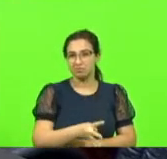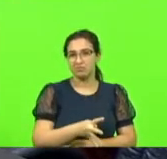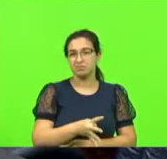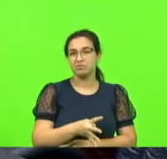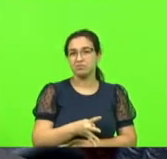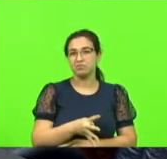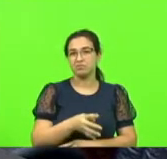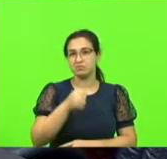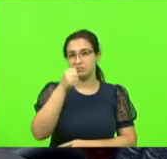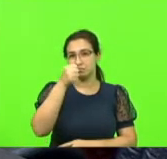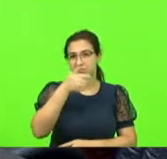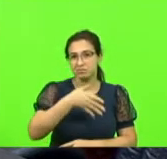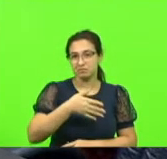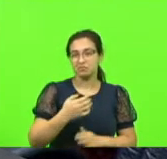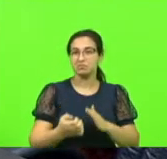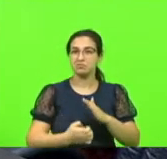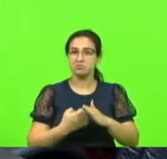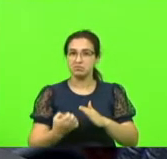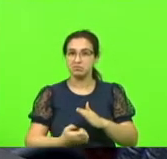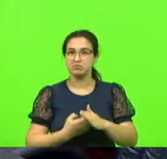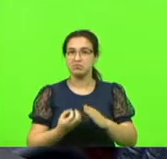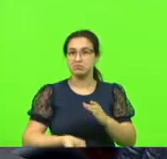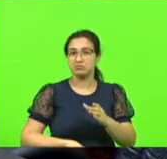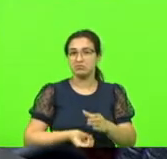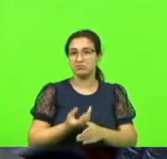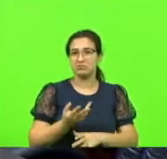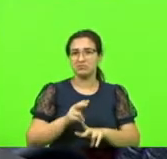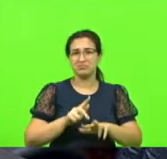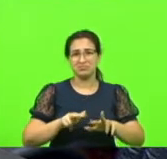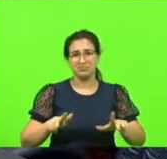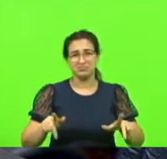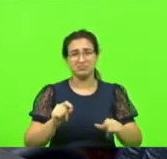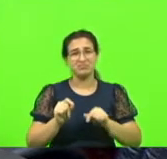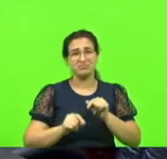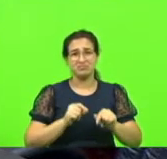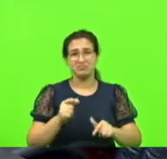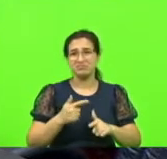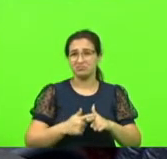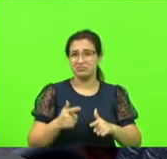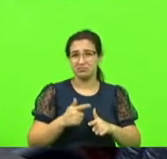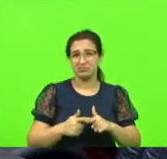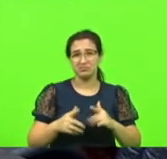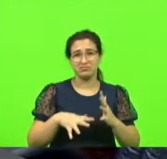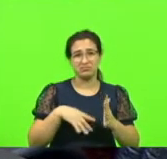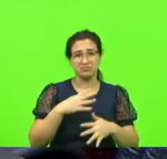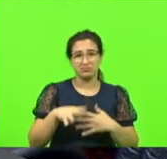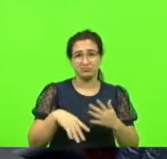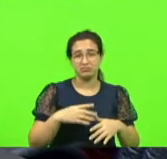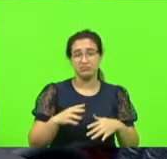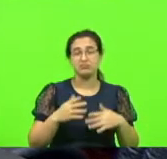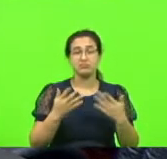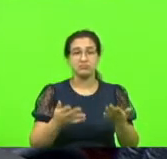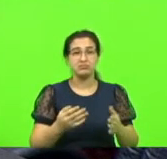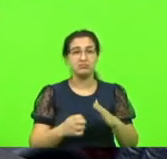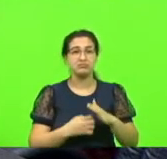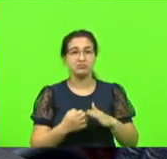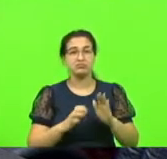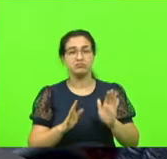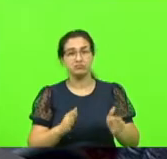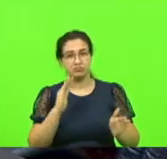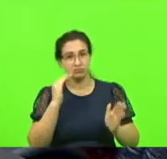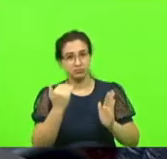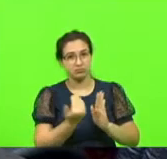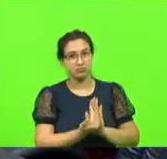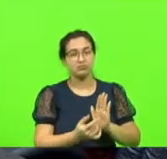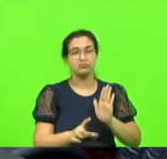a empresa, criou uma série de transtornos para a empresa, quando, na verdade, a empresa estava cumprindo a legislação para que Santa